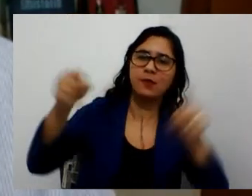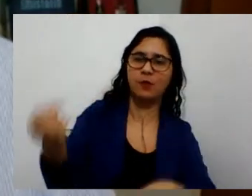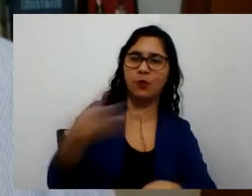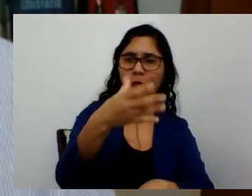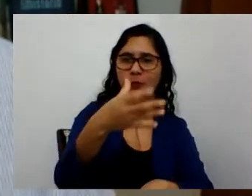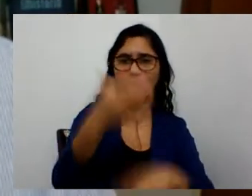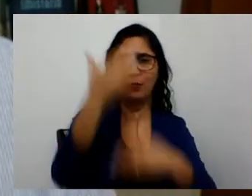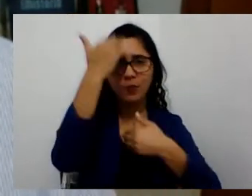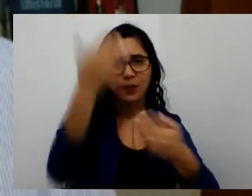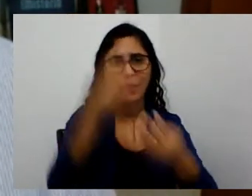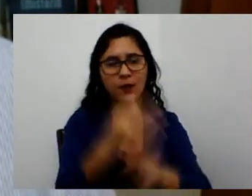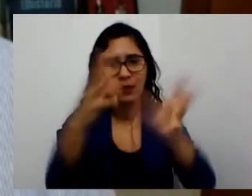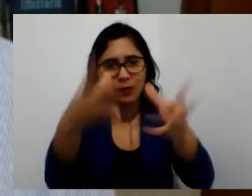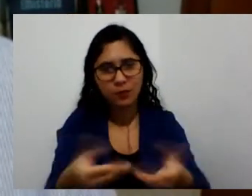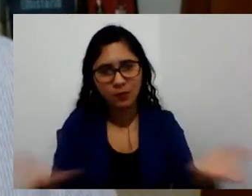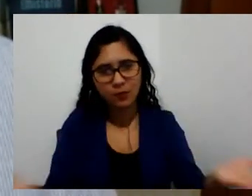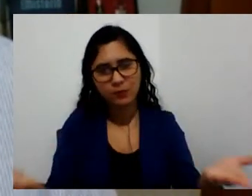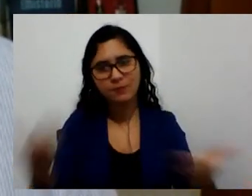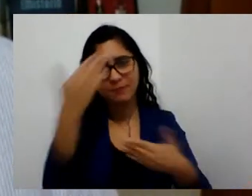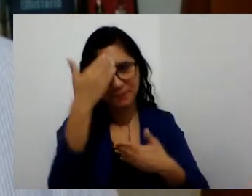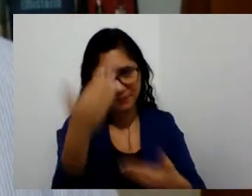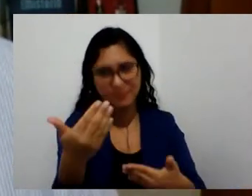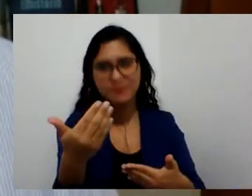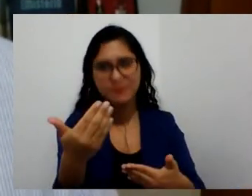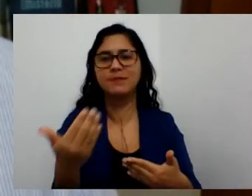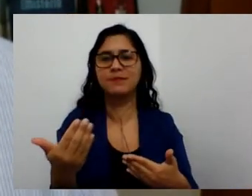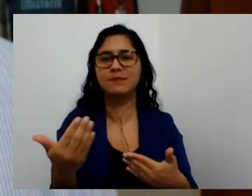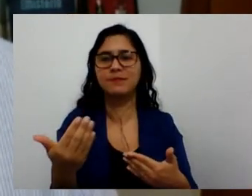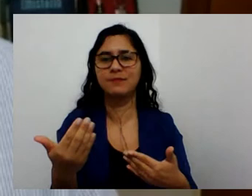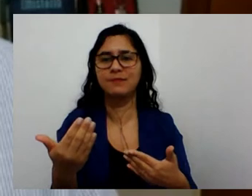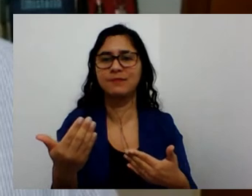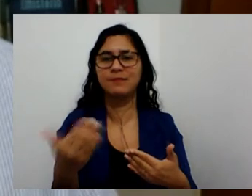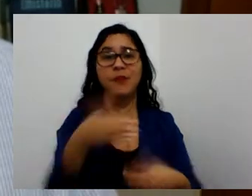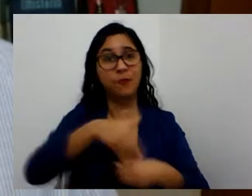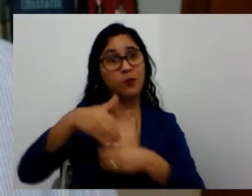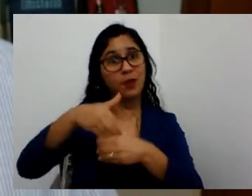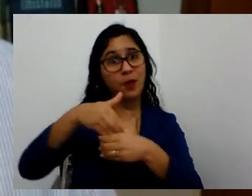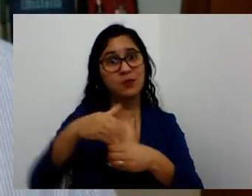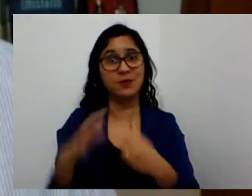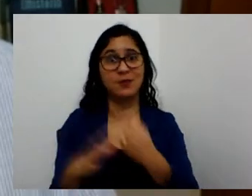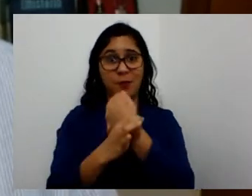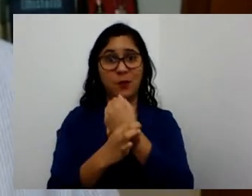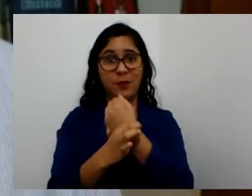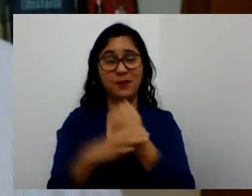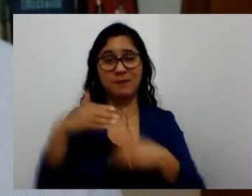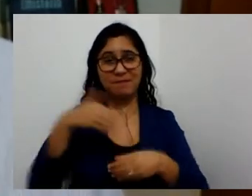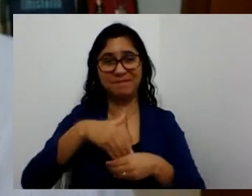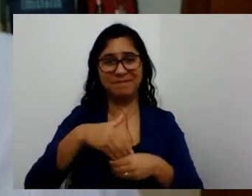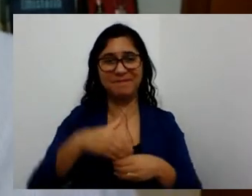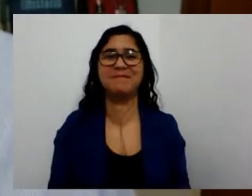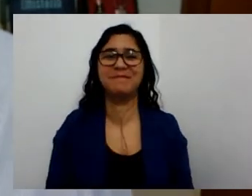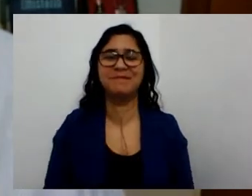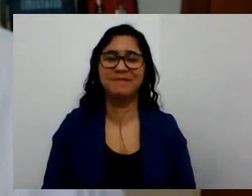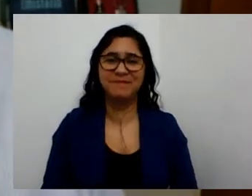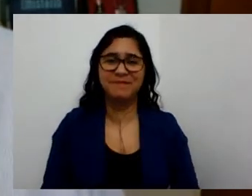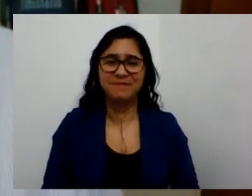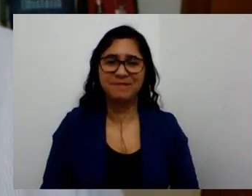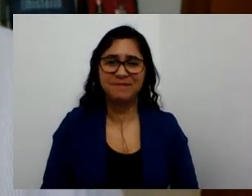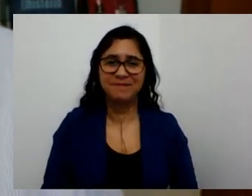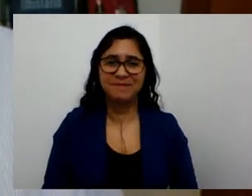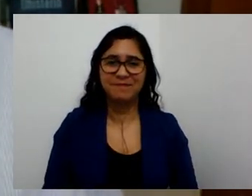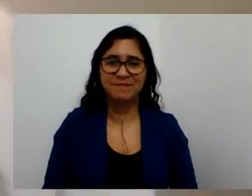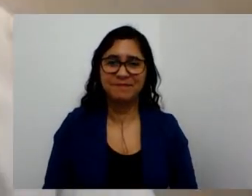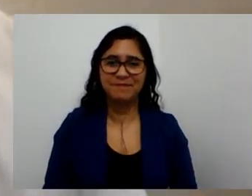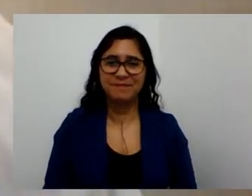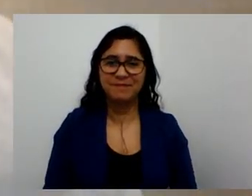Agradeço a todos, muito obrigado e que votemos com segurança na eleição. Muito